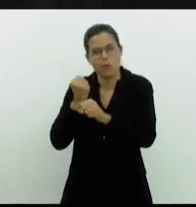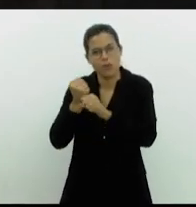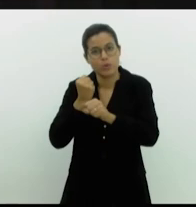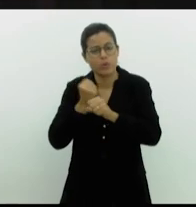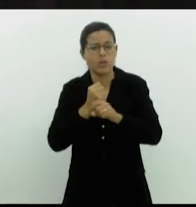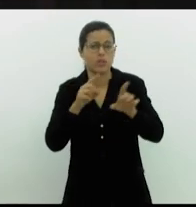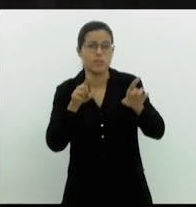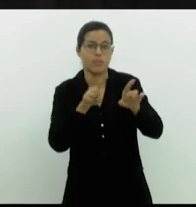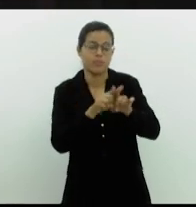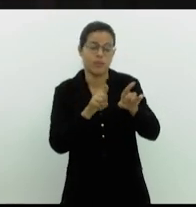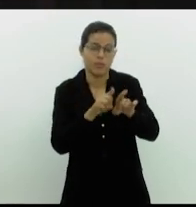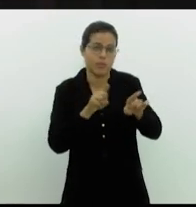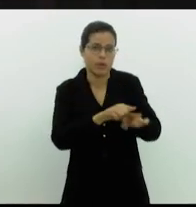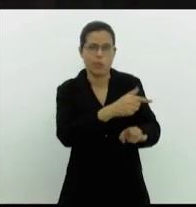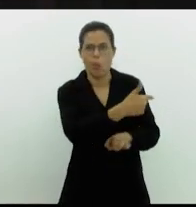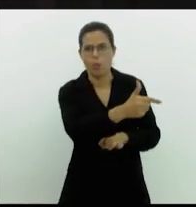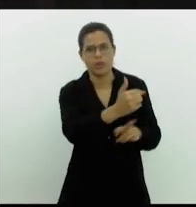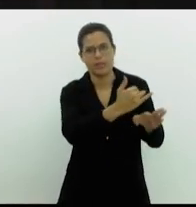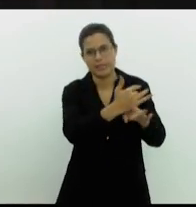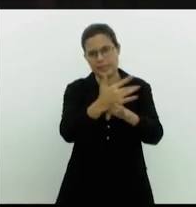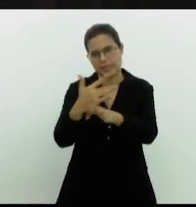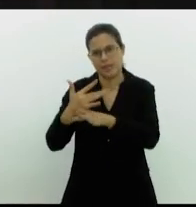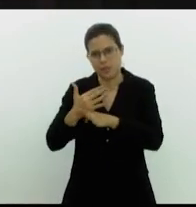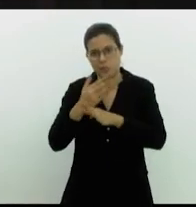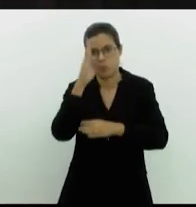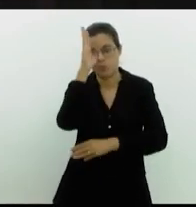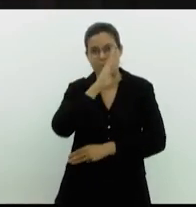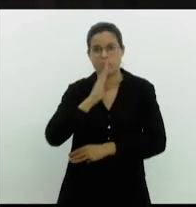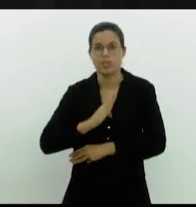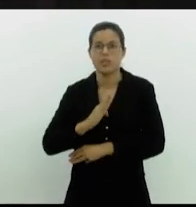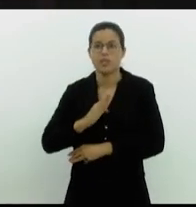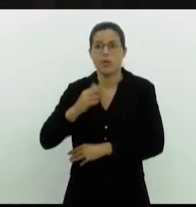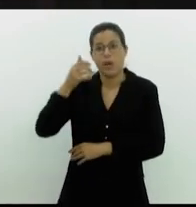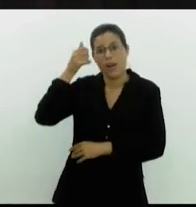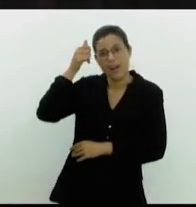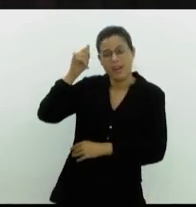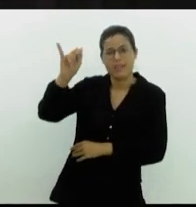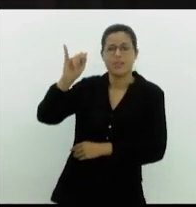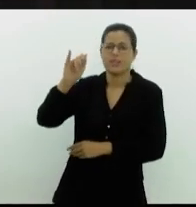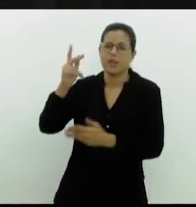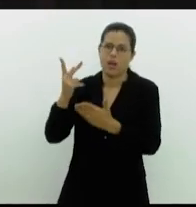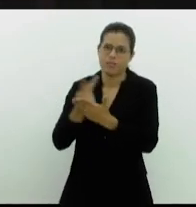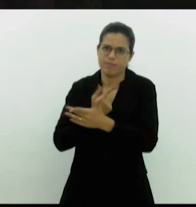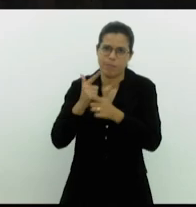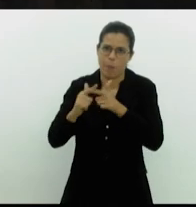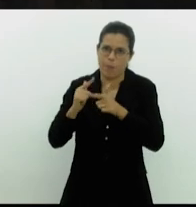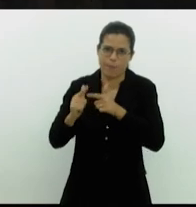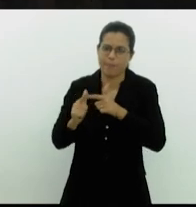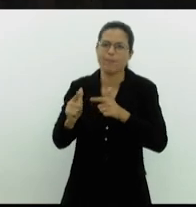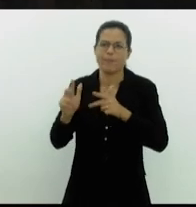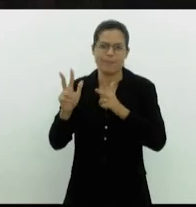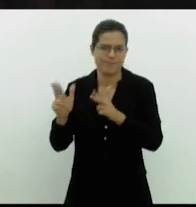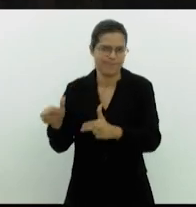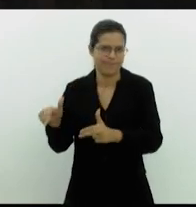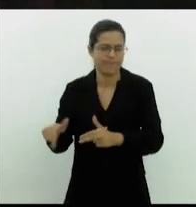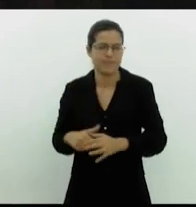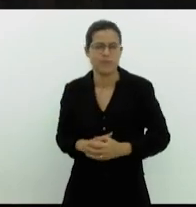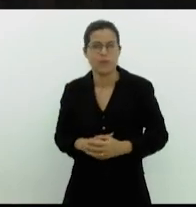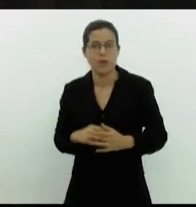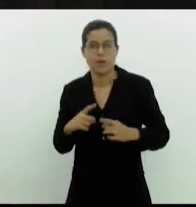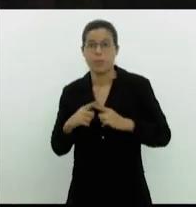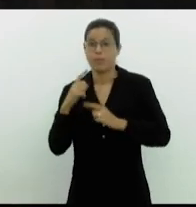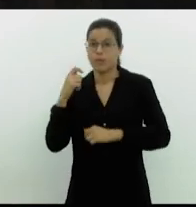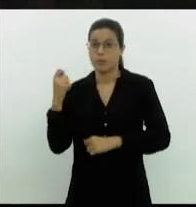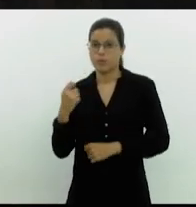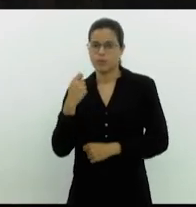outros municípios do Brasil, a evitar sinistros dessa grandeza. Mas o Rio Grande do Sul vai precisar